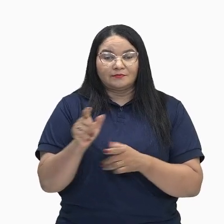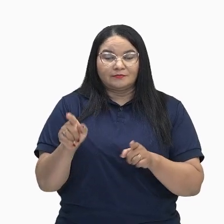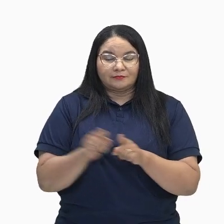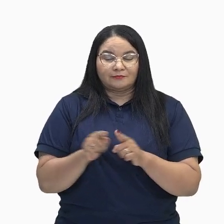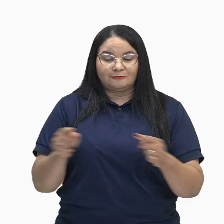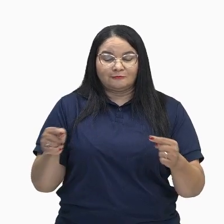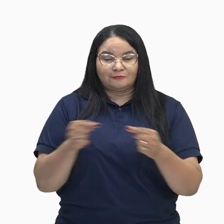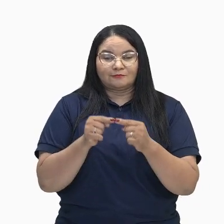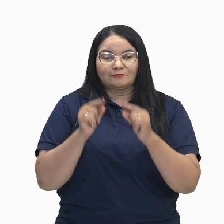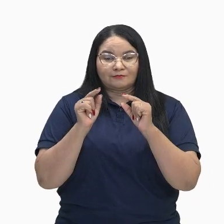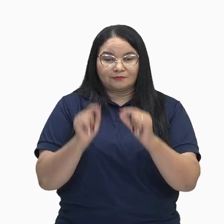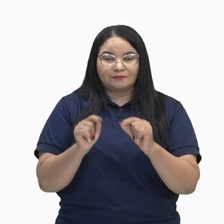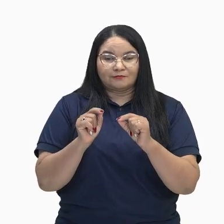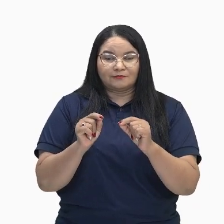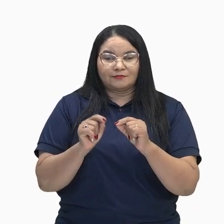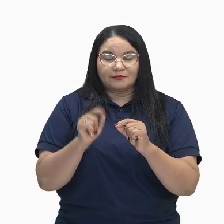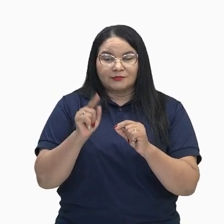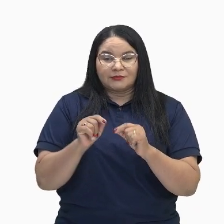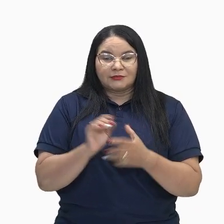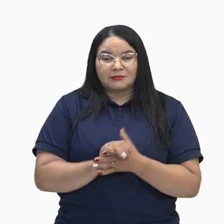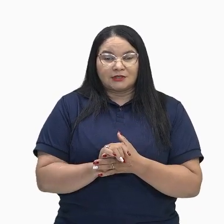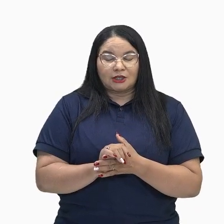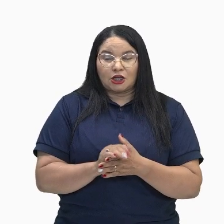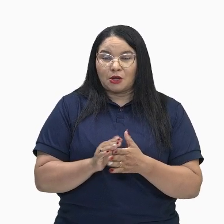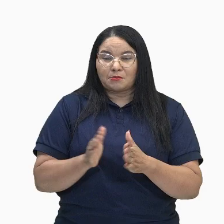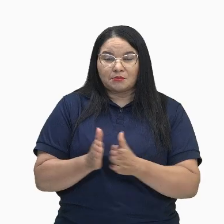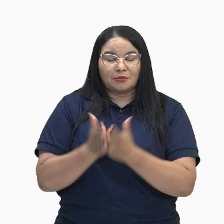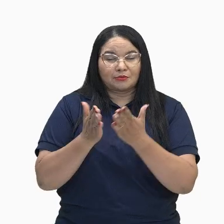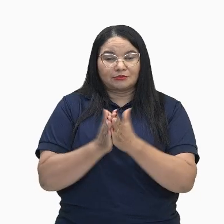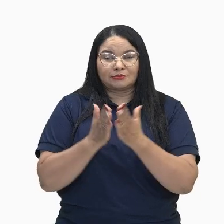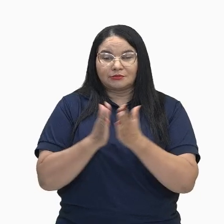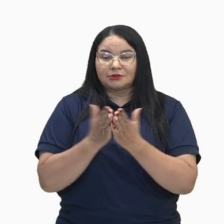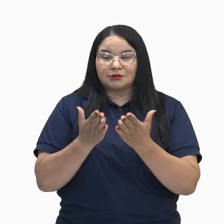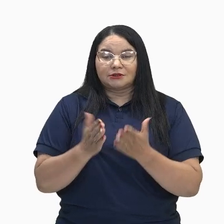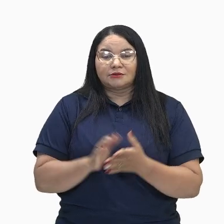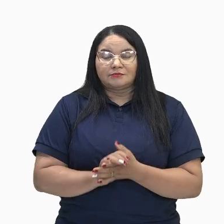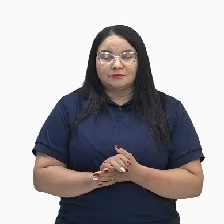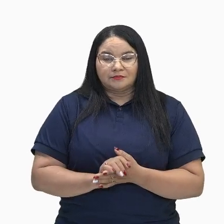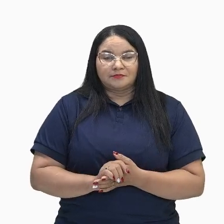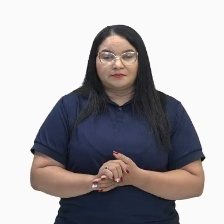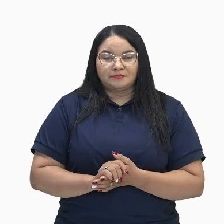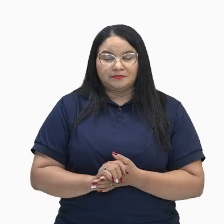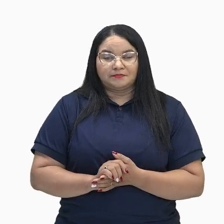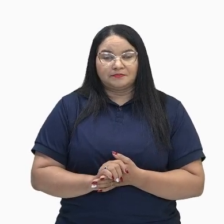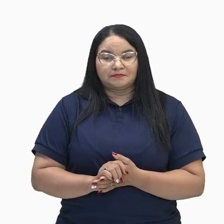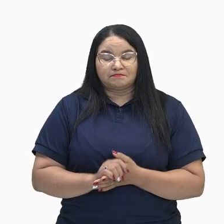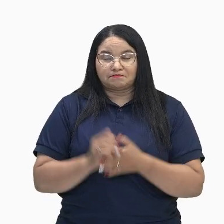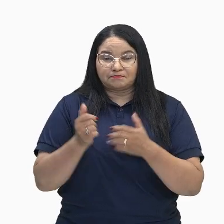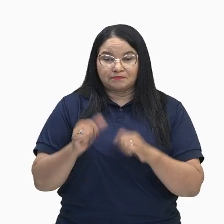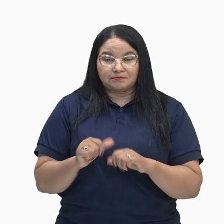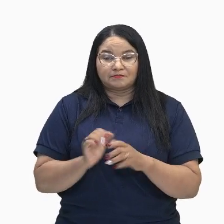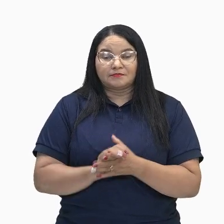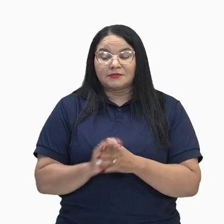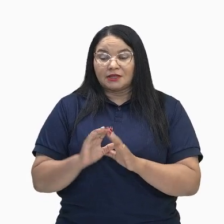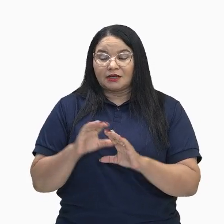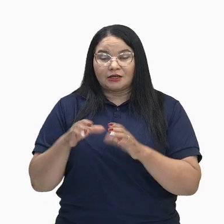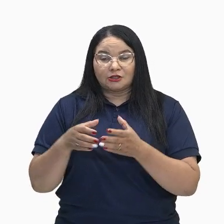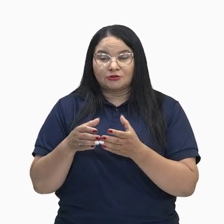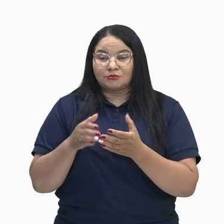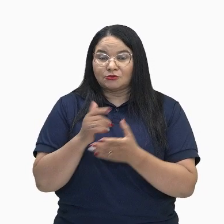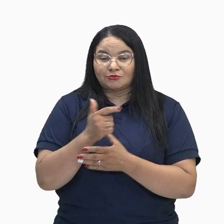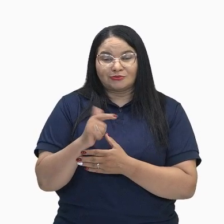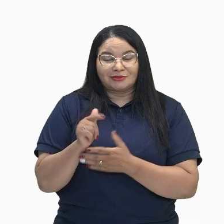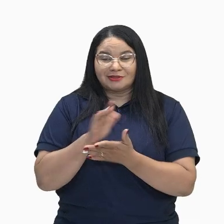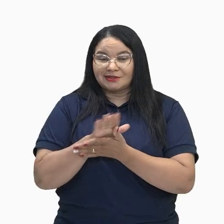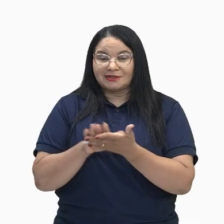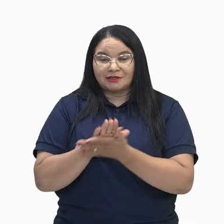texto, extrema miséria, ou seja, eles não tinham nada, enquanto os senhores tinham tudo,